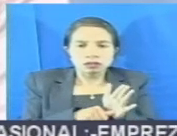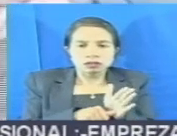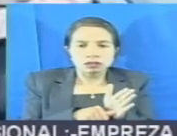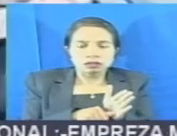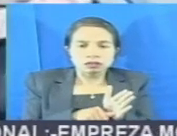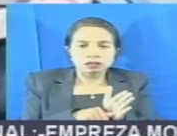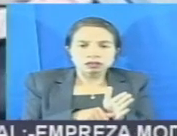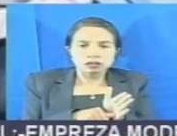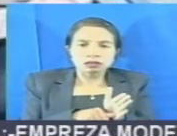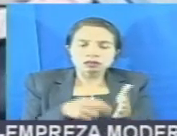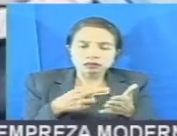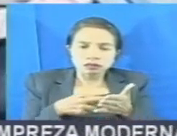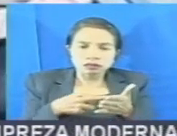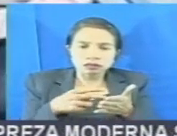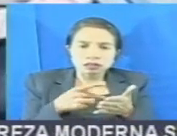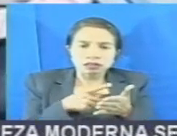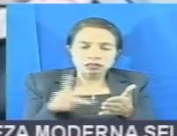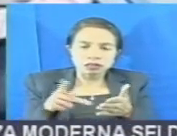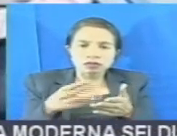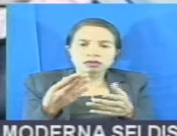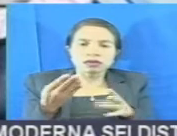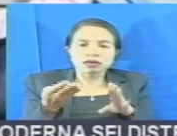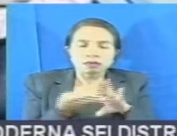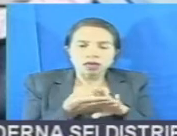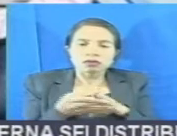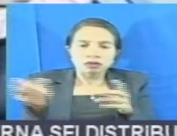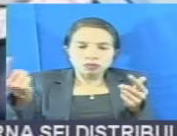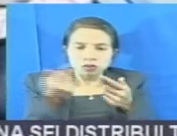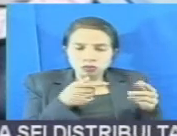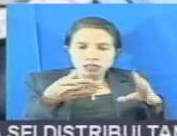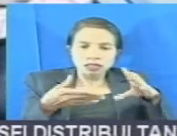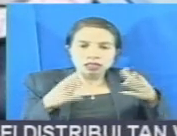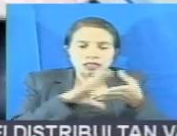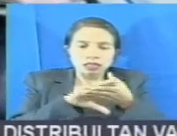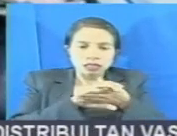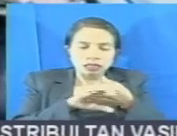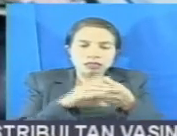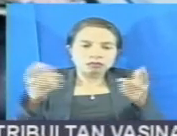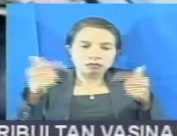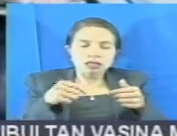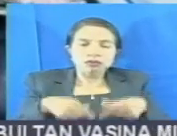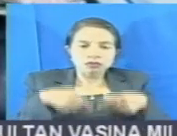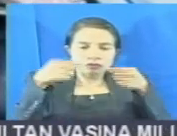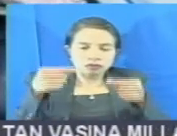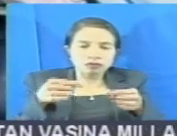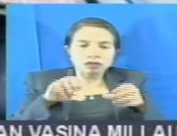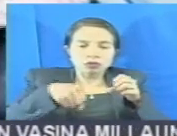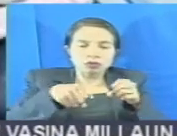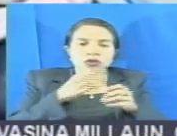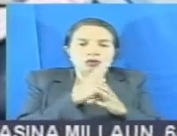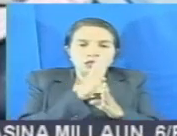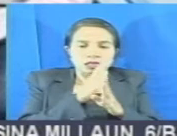anesan prova selo e banco ga ou lori recibo banco nemo ita bele entrega fale ser ni transporte destacamento polícia município de Libaia